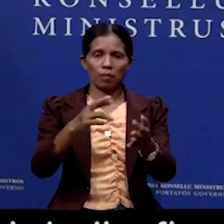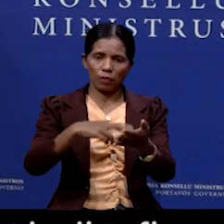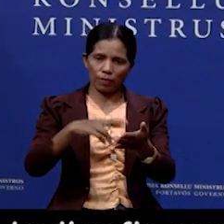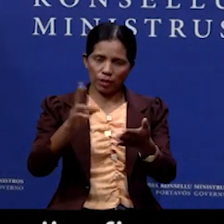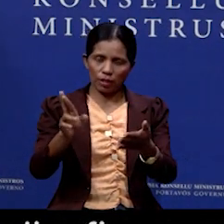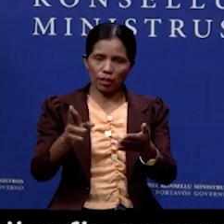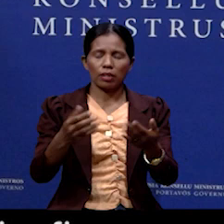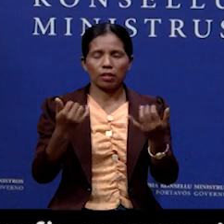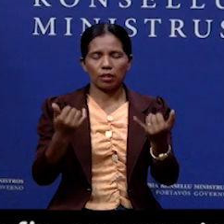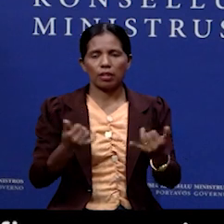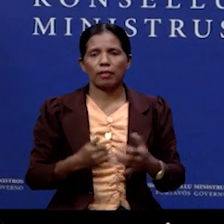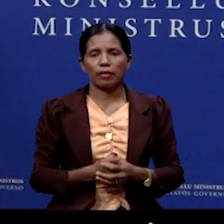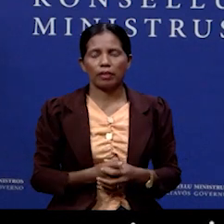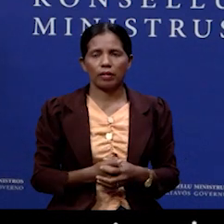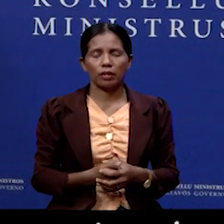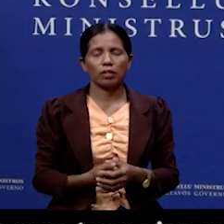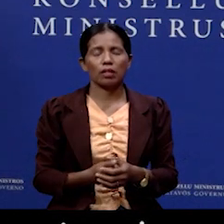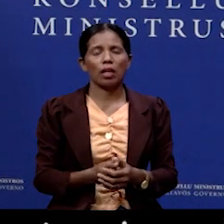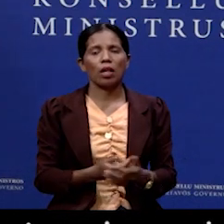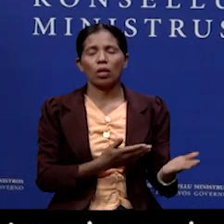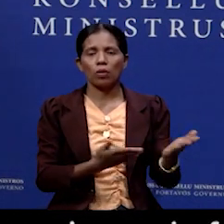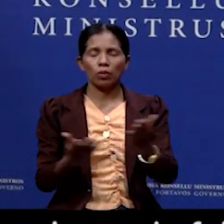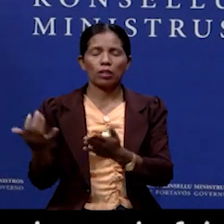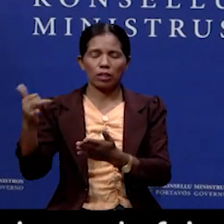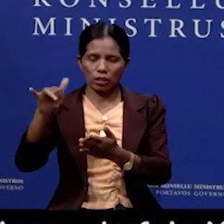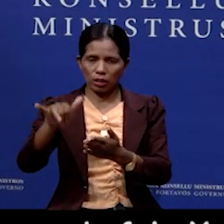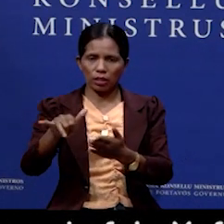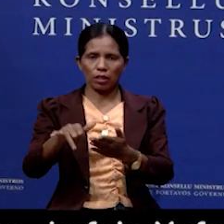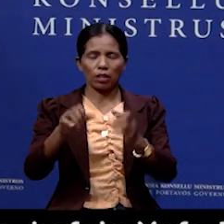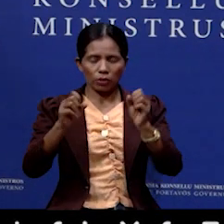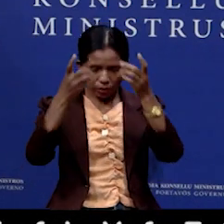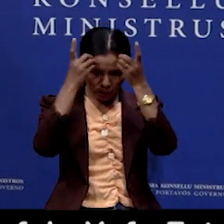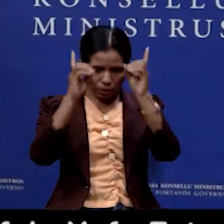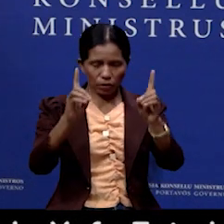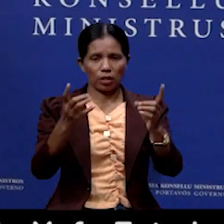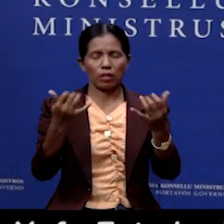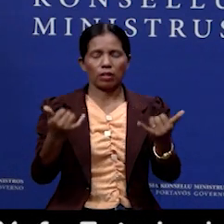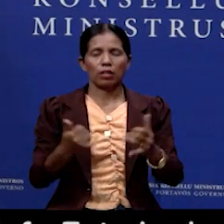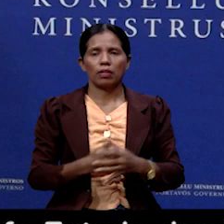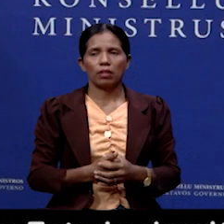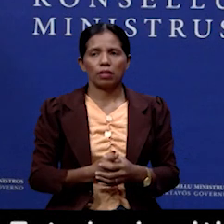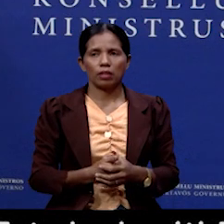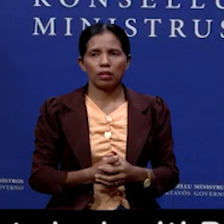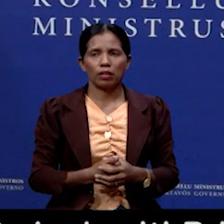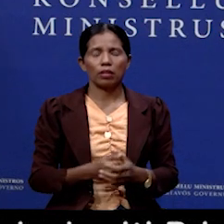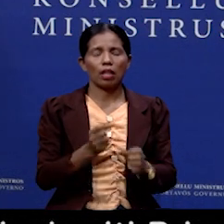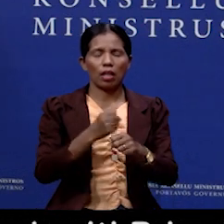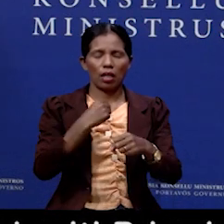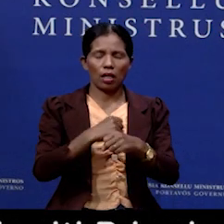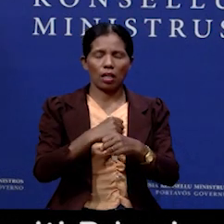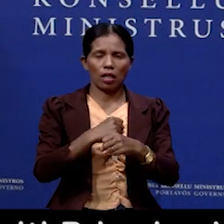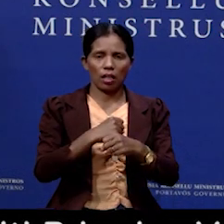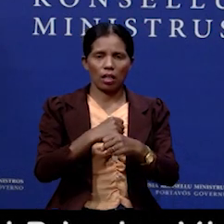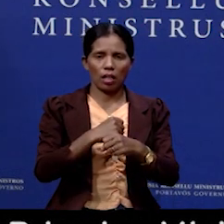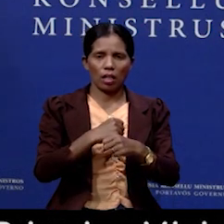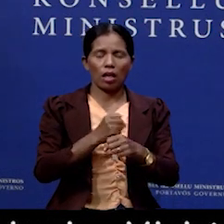nem que se guia a Sira. Como é uma guia e de a decisão e de hoje, sei halo fácil liu ba parte